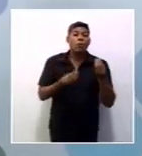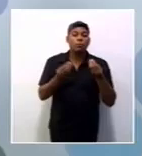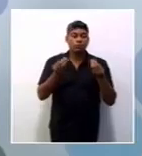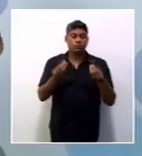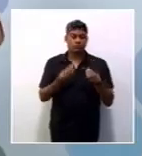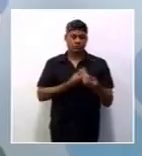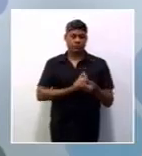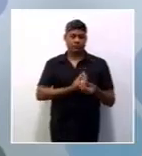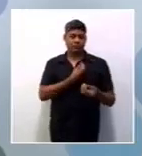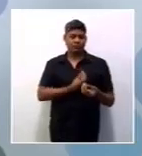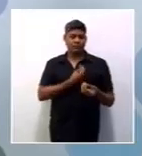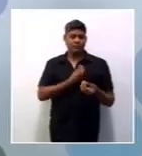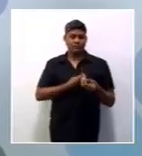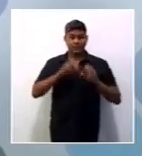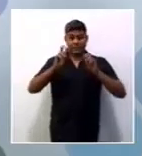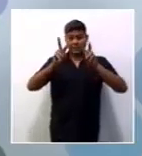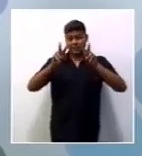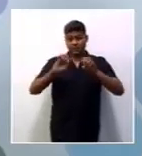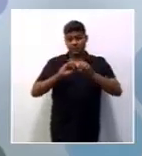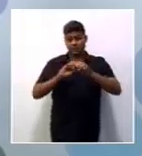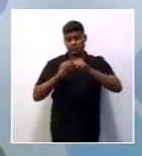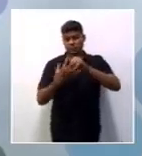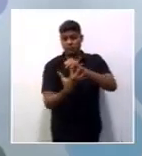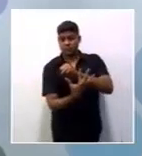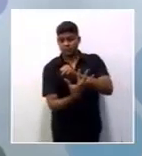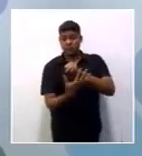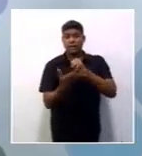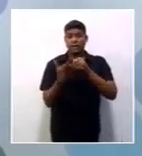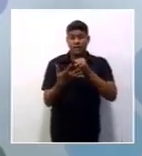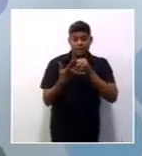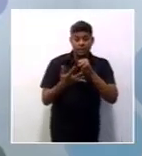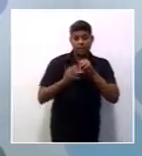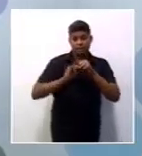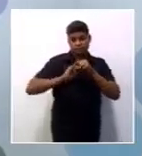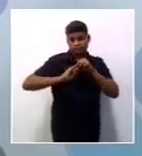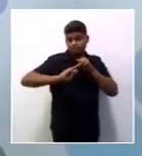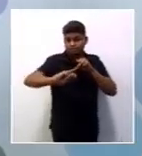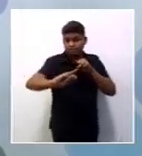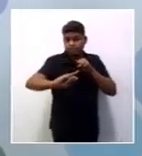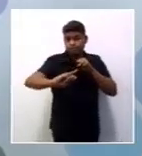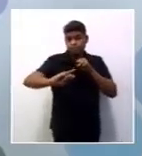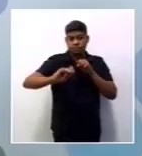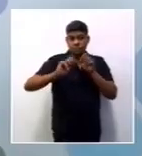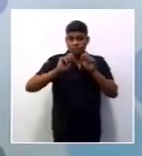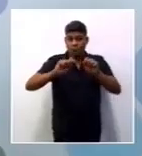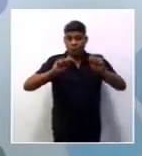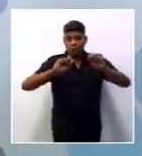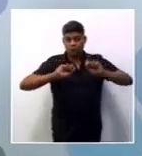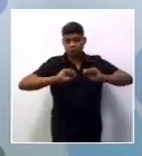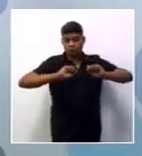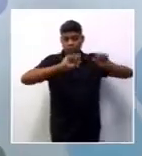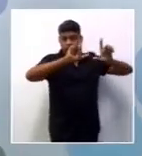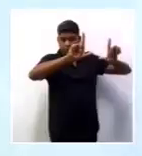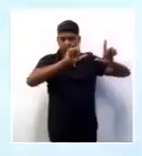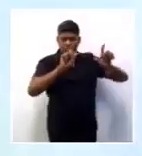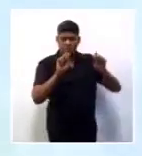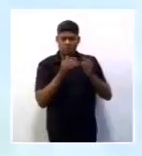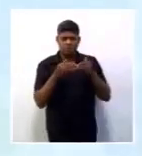nosso momento, que foi do coronavírus. E eu gostaria de trazer essa notícia para vocês. Se puder colocar na tela a notícia, por